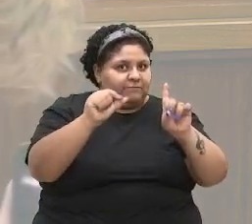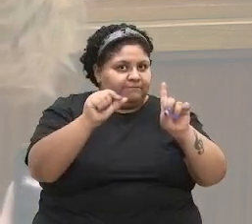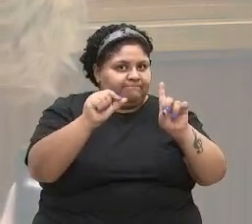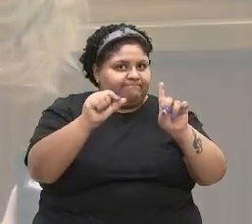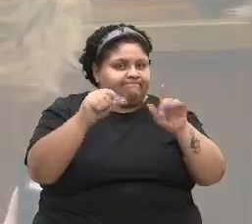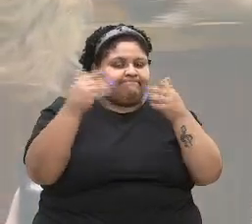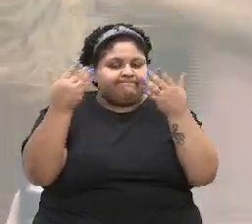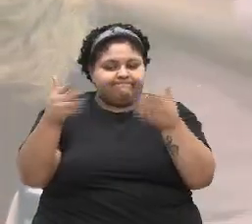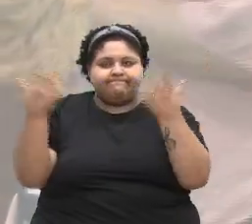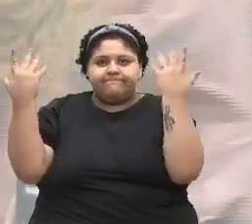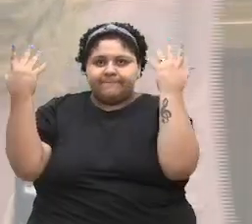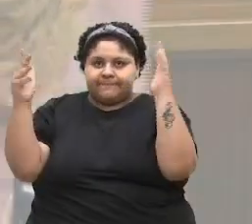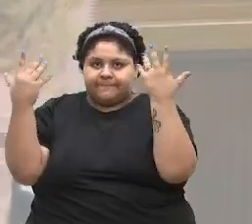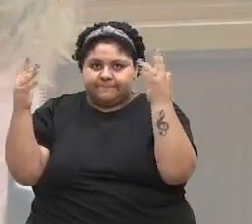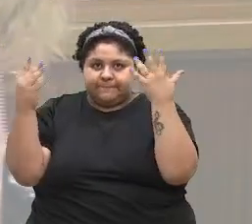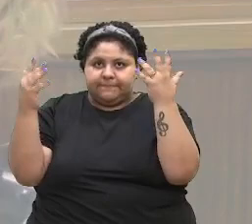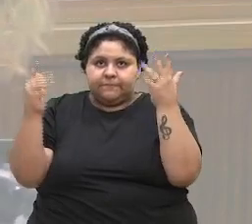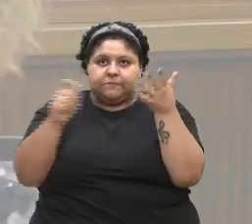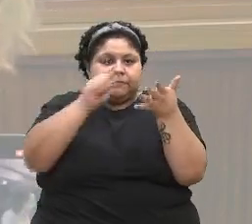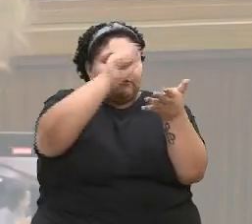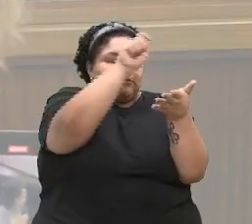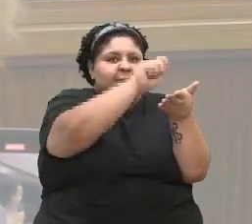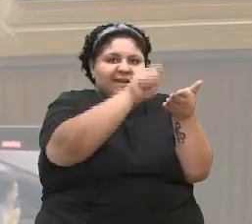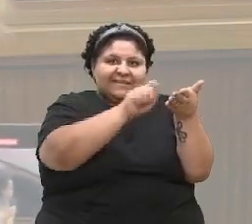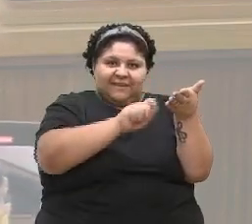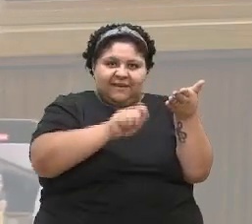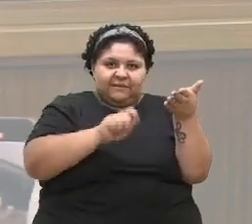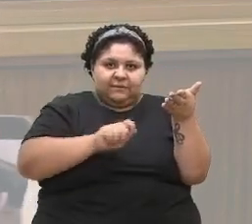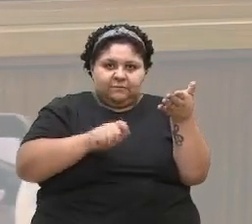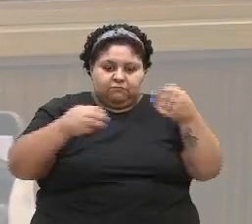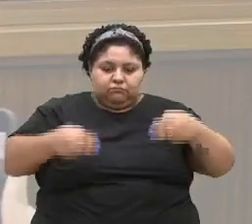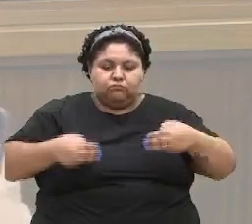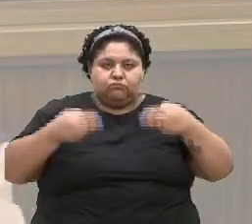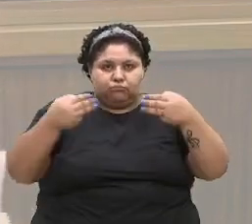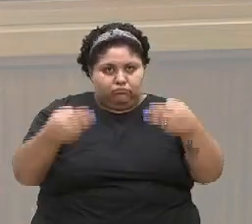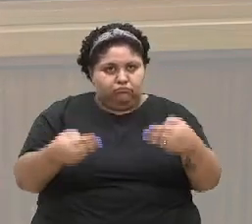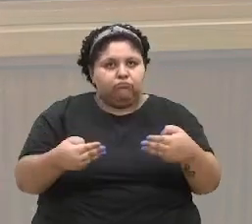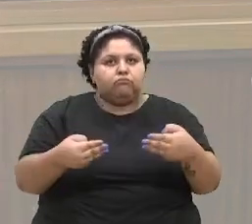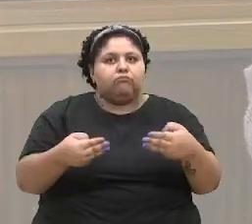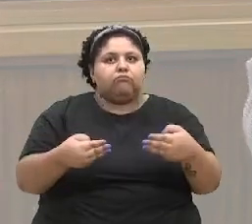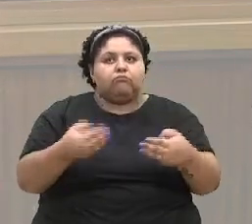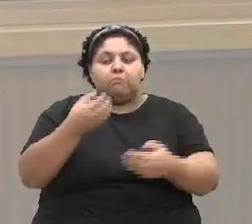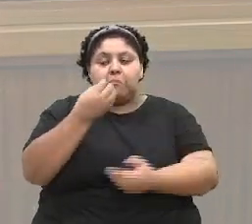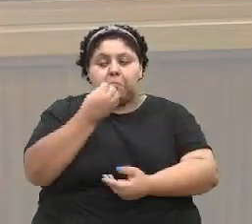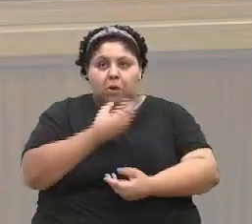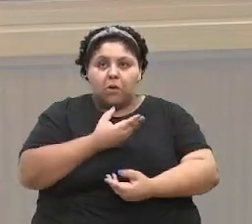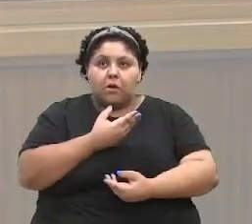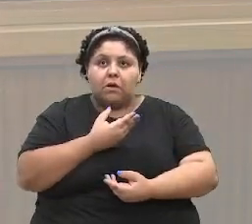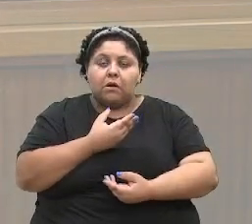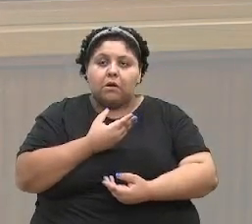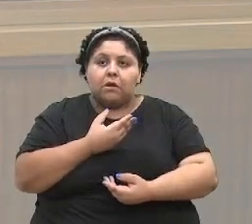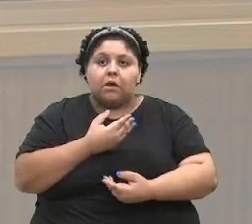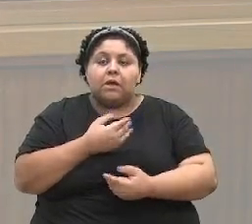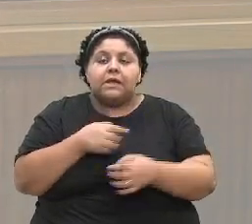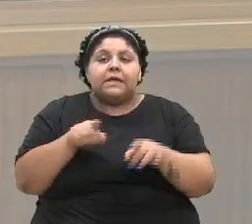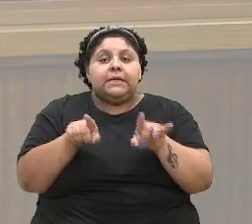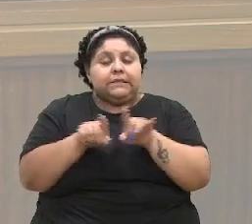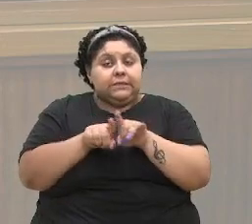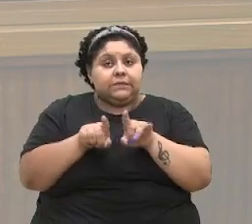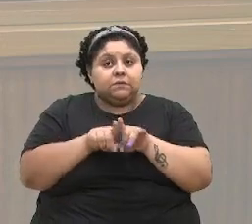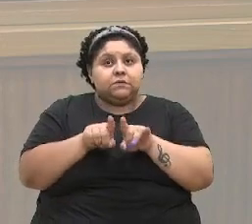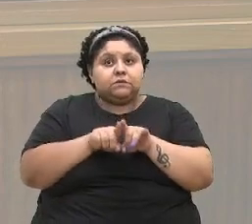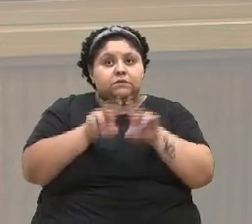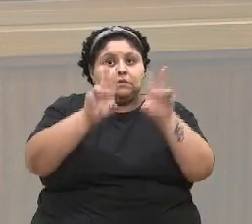Então, parabéns pela escrita dessa moção, que está muito boa, e por trazer